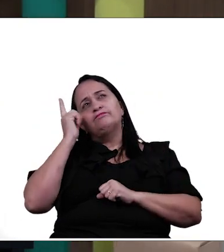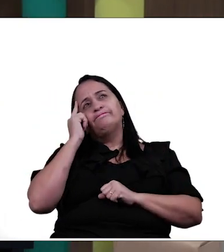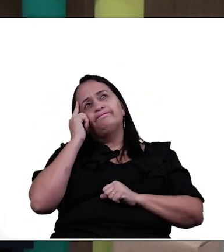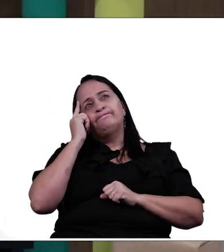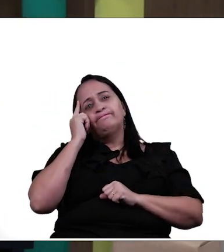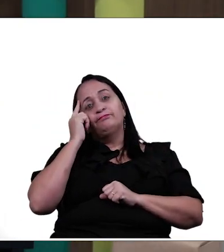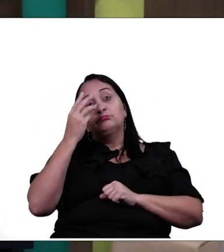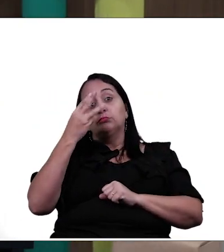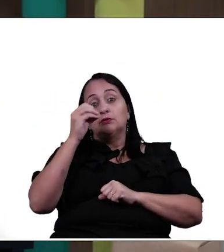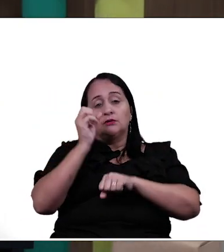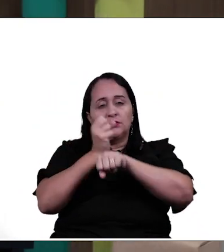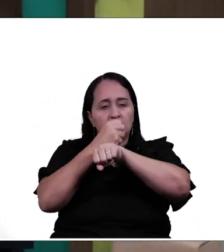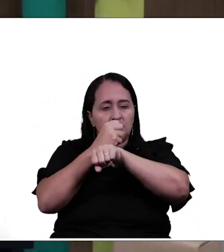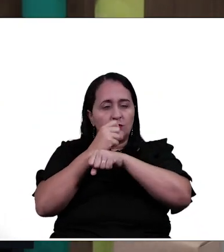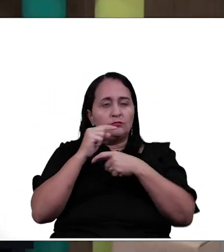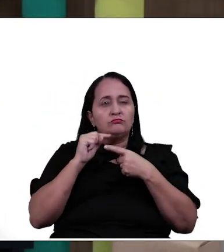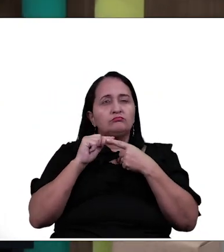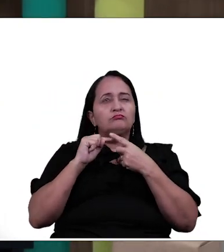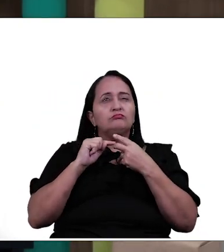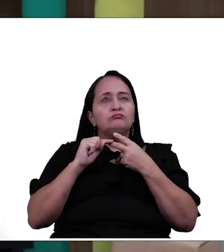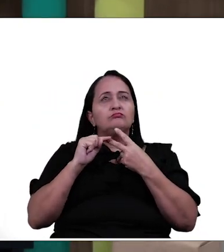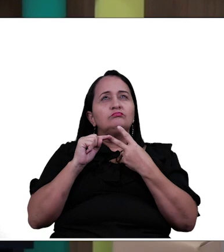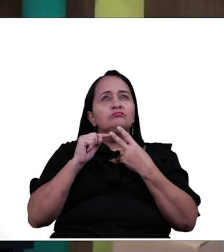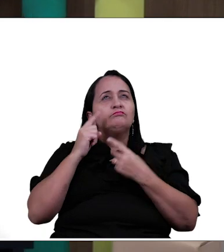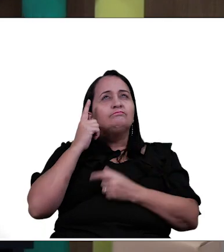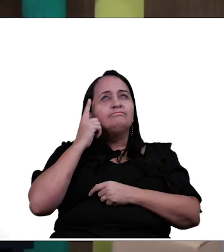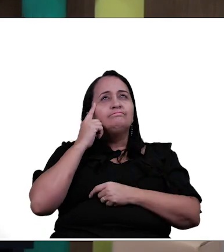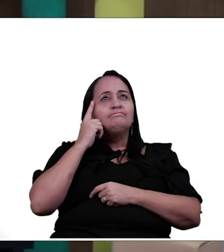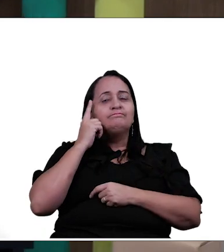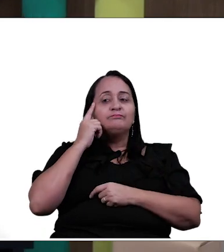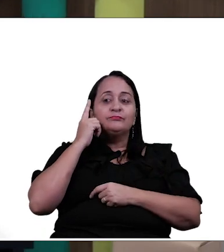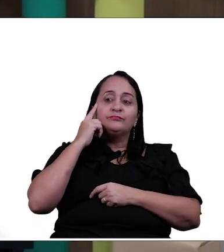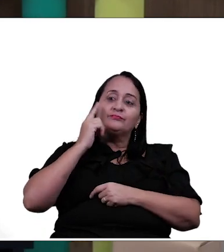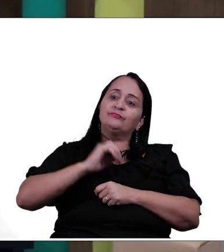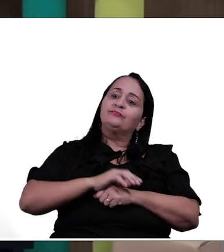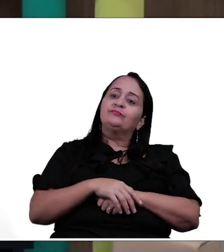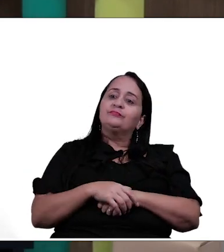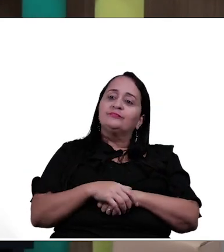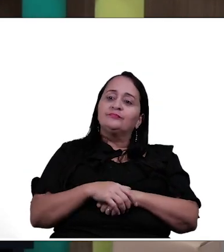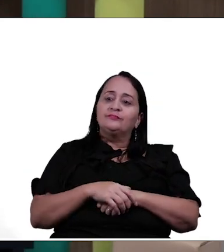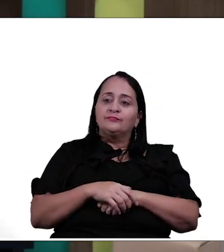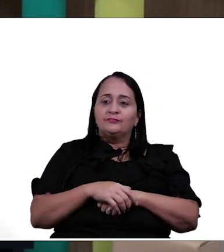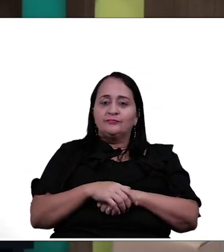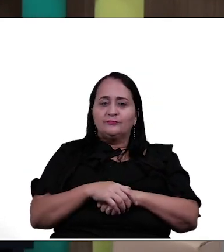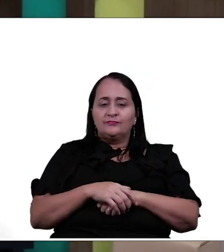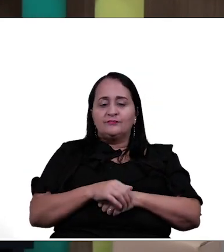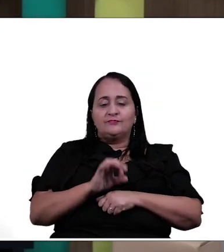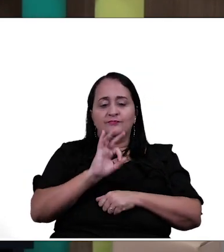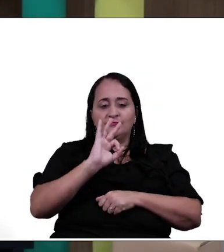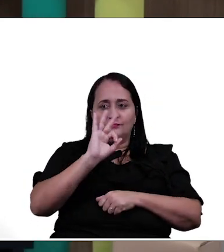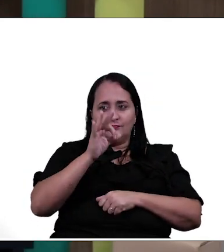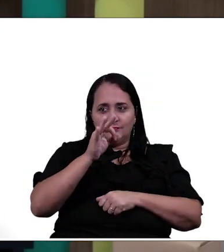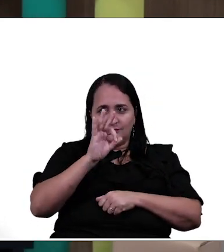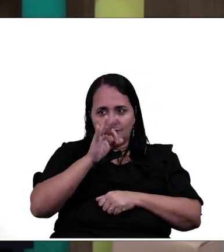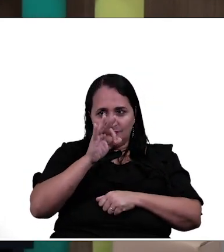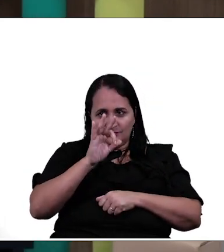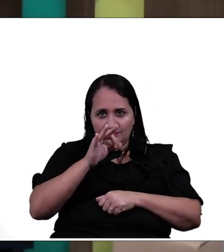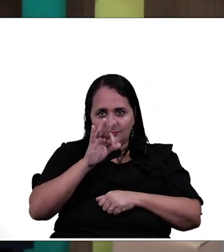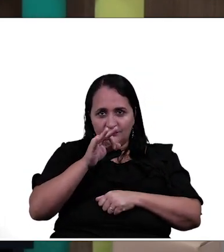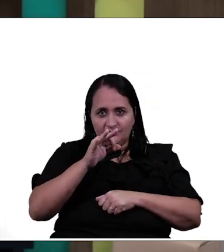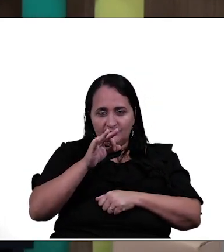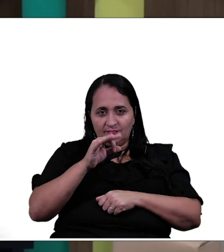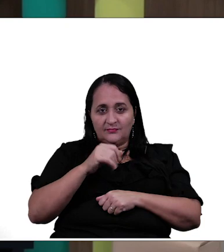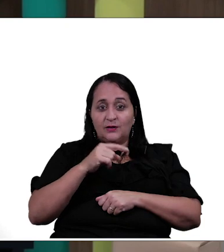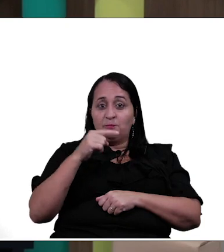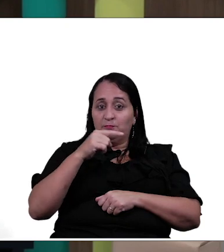aparece mais no conjunto. Então, quando eu tenho Q asterístico, eu tenho todos os números racionais sem o